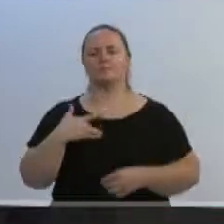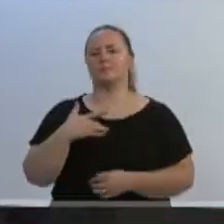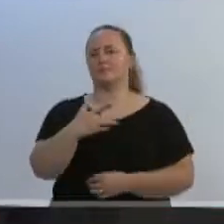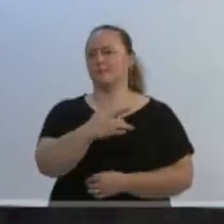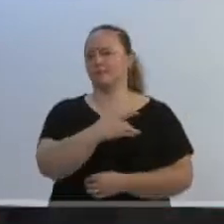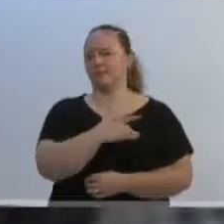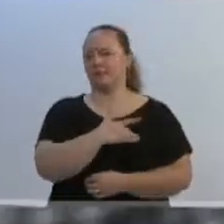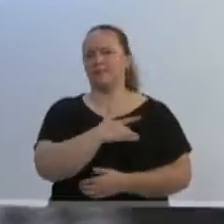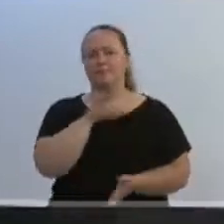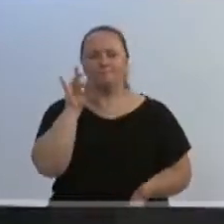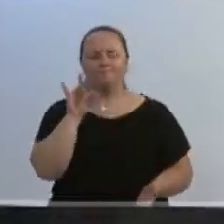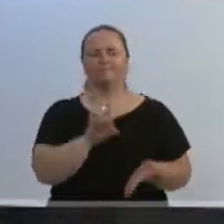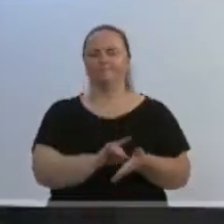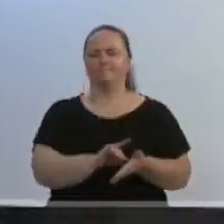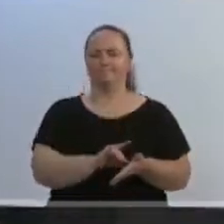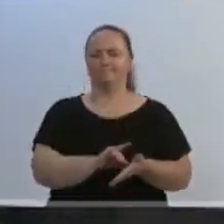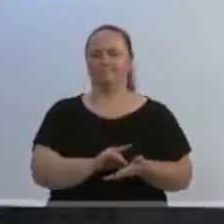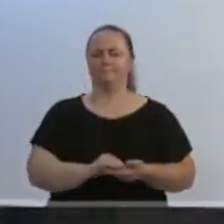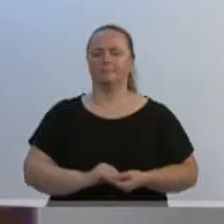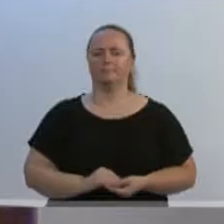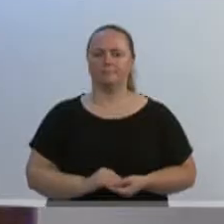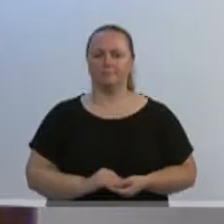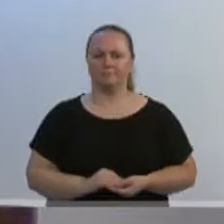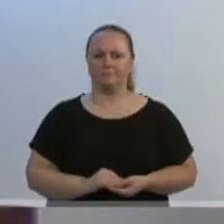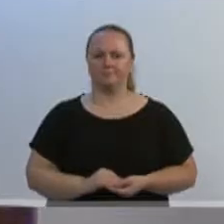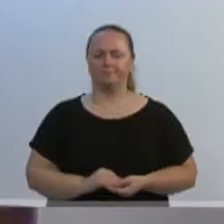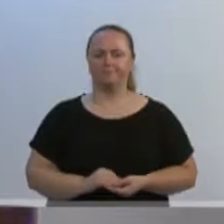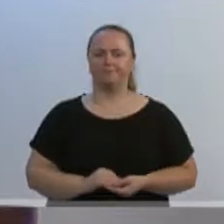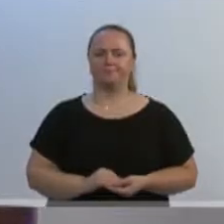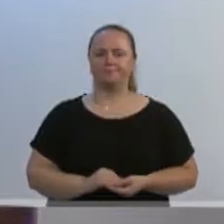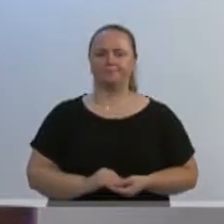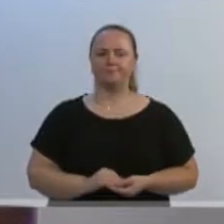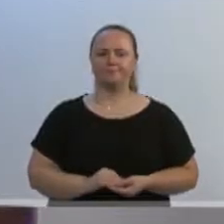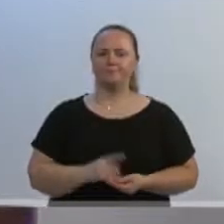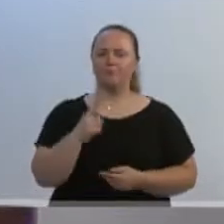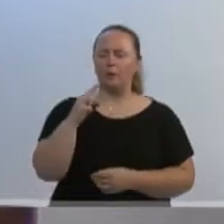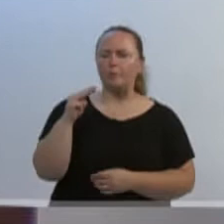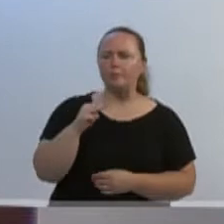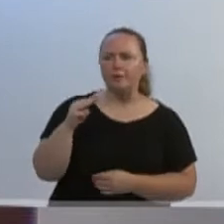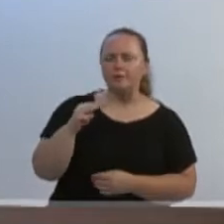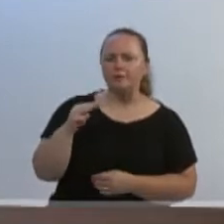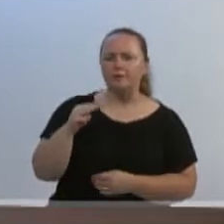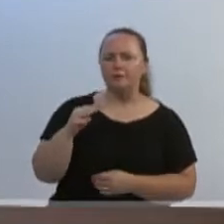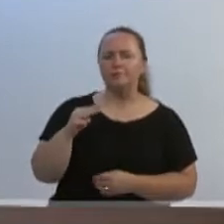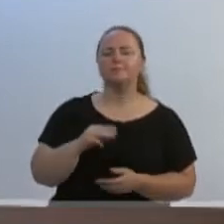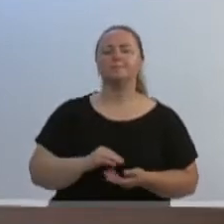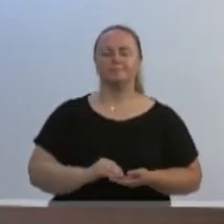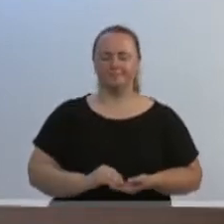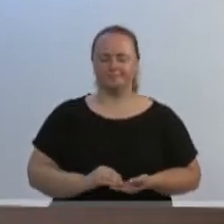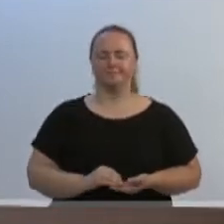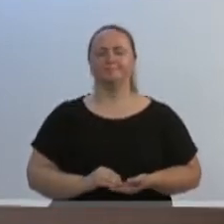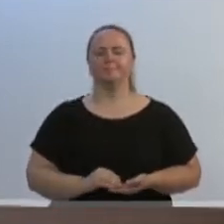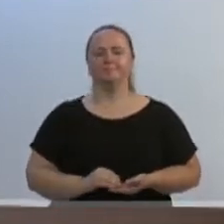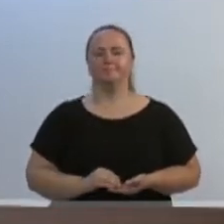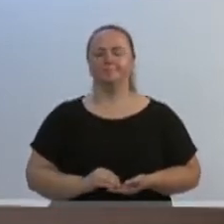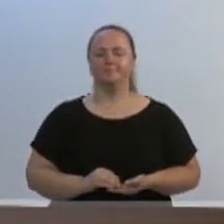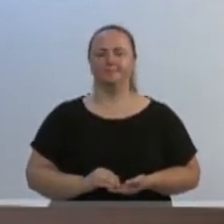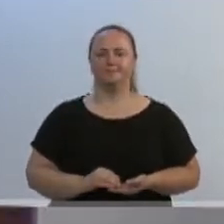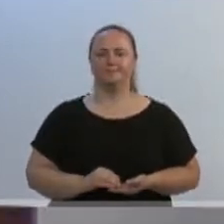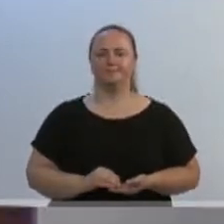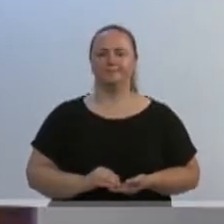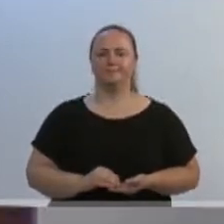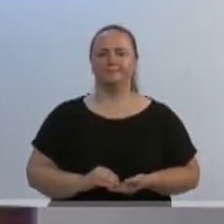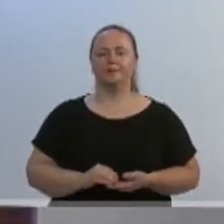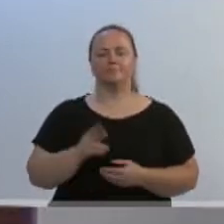população realmente os dois lados. Mais 1 minuto e meio, por gentileza, senhor presidente. Mais 1 minuto e 30, Vossa Excelência.